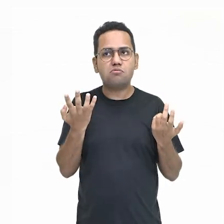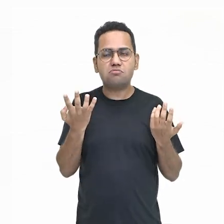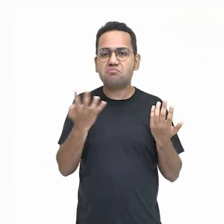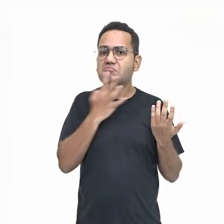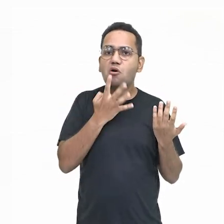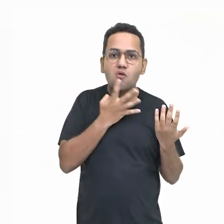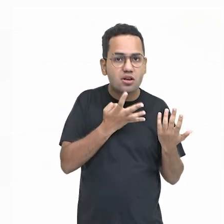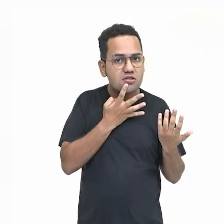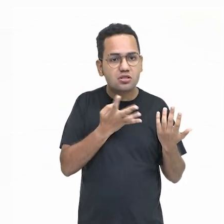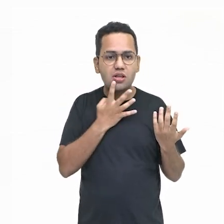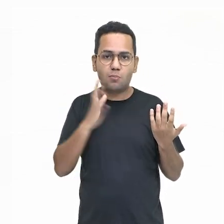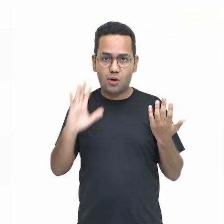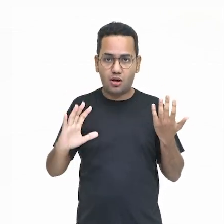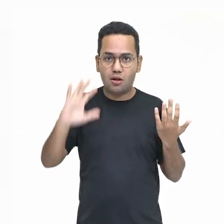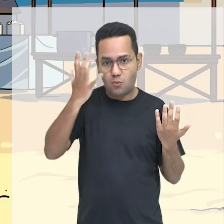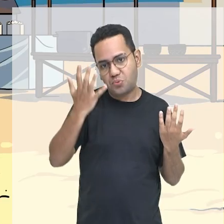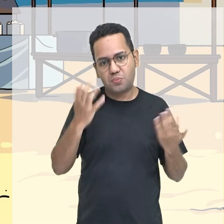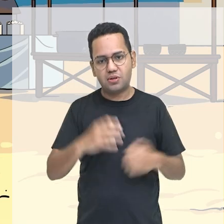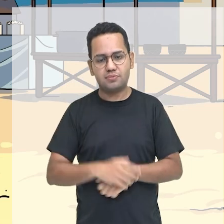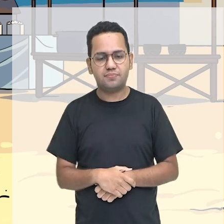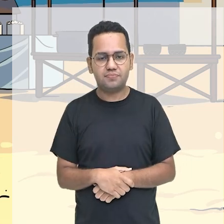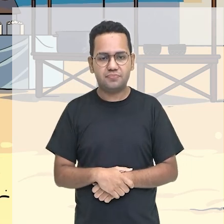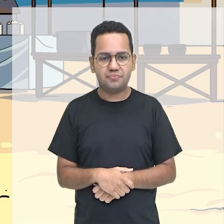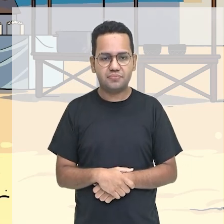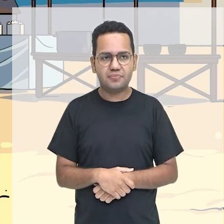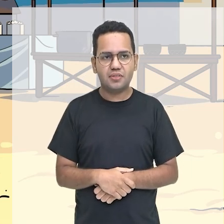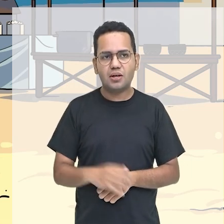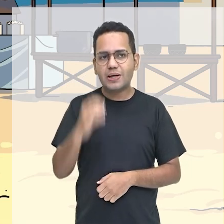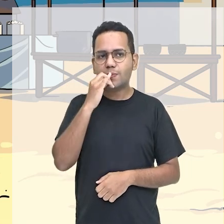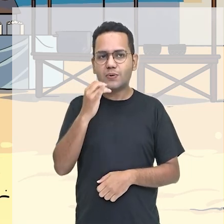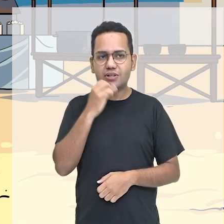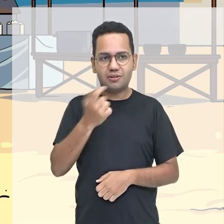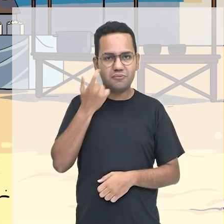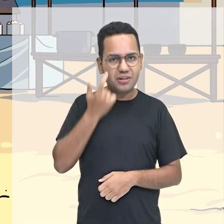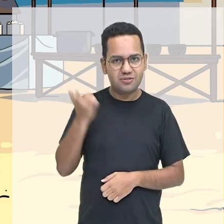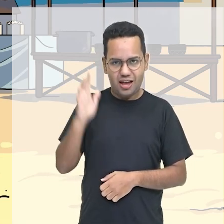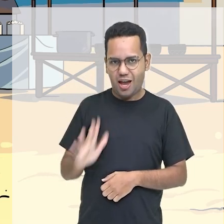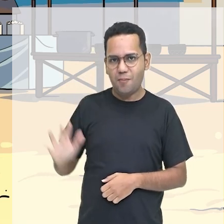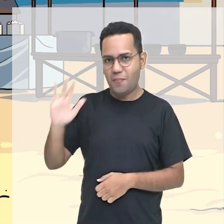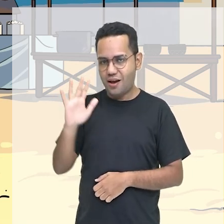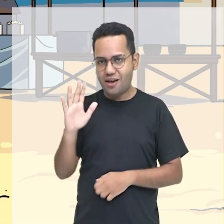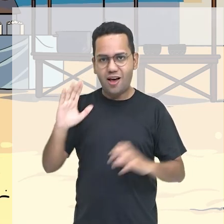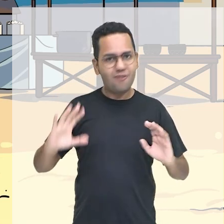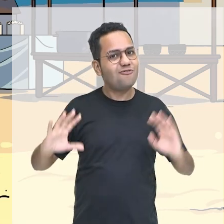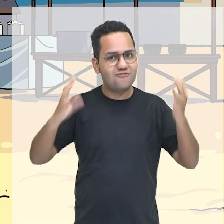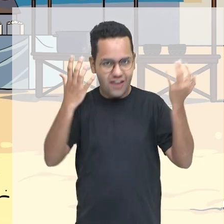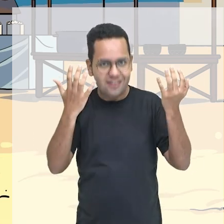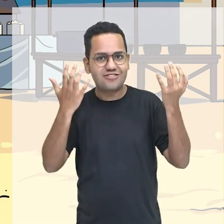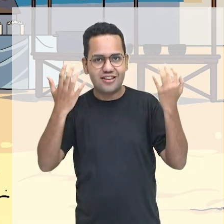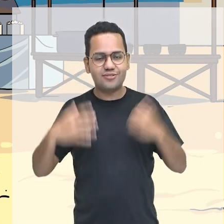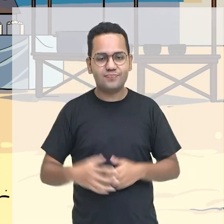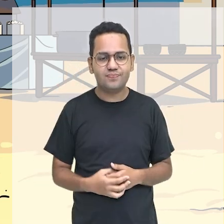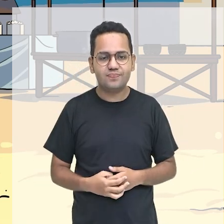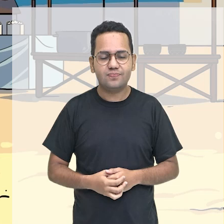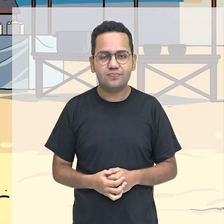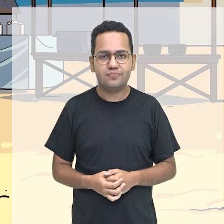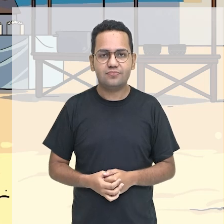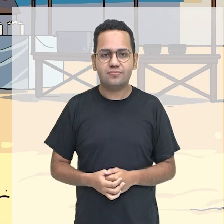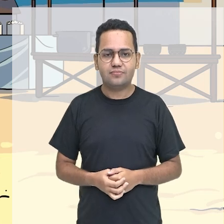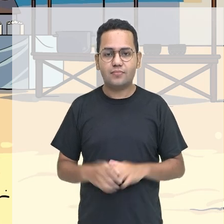vou dizer que não tínhamos, como, por exemplo, no Arraial de São João, que nós estaremos, porque quando a